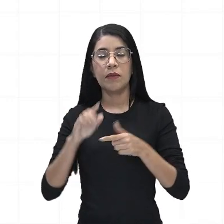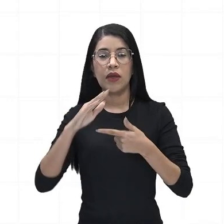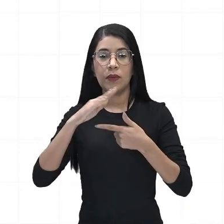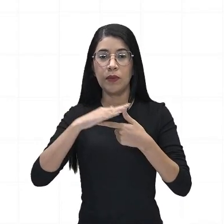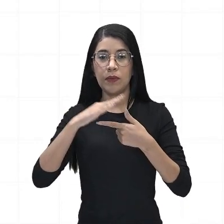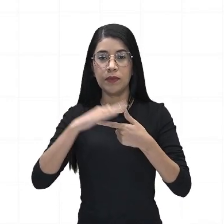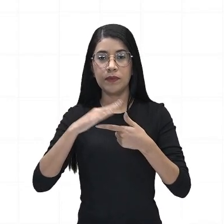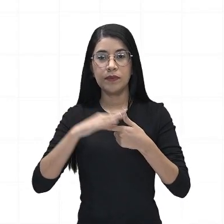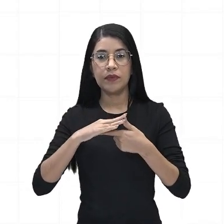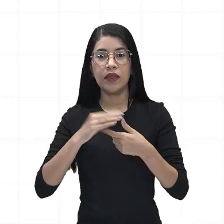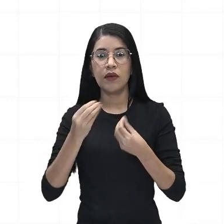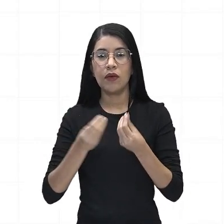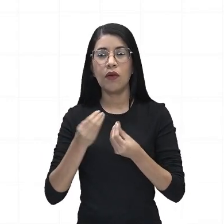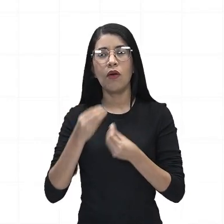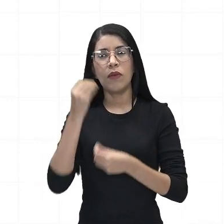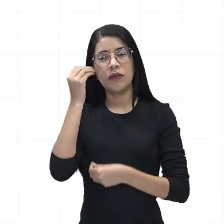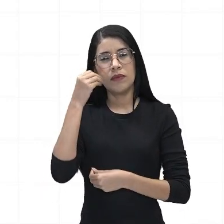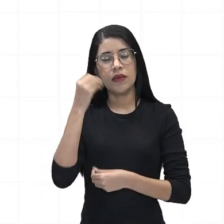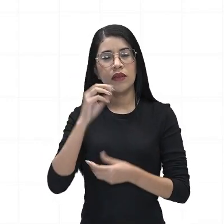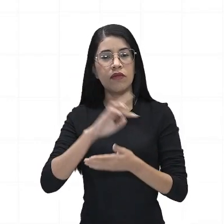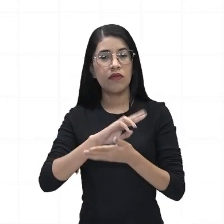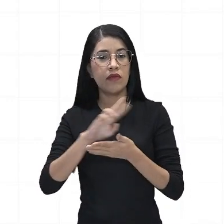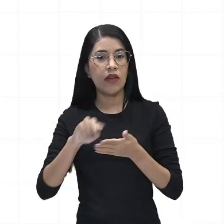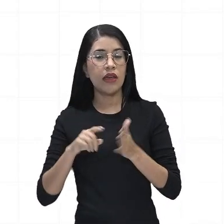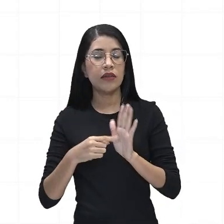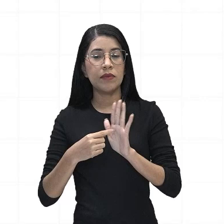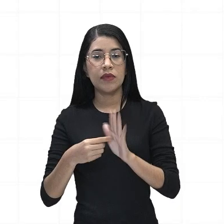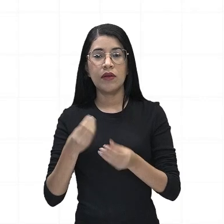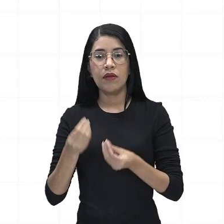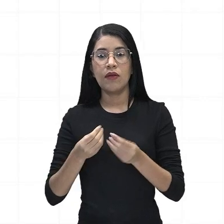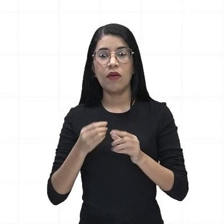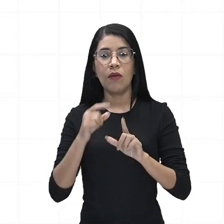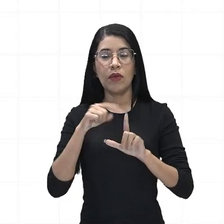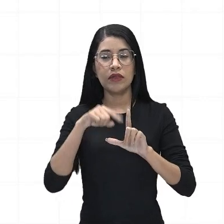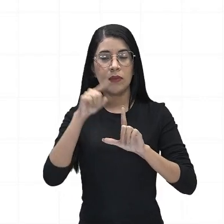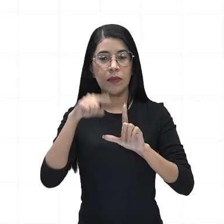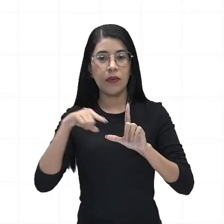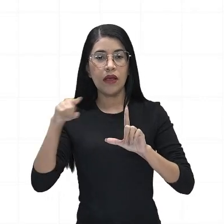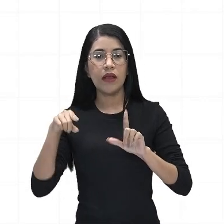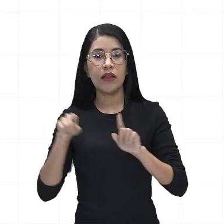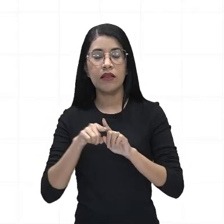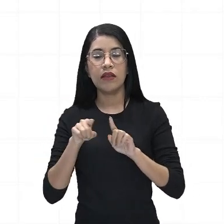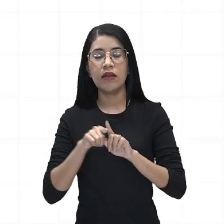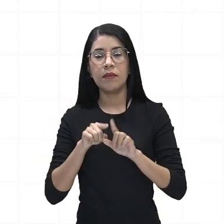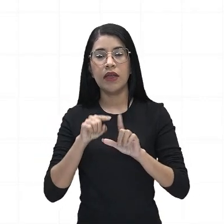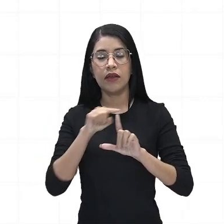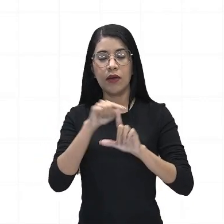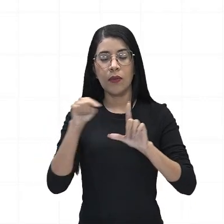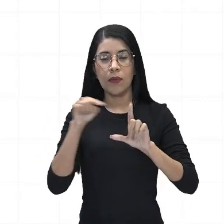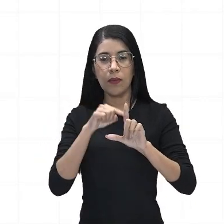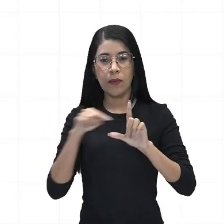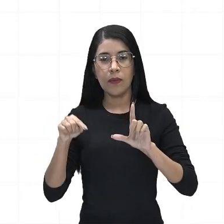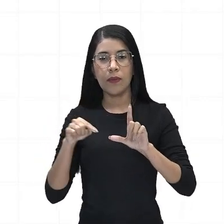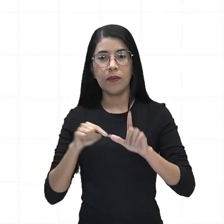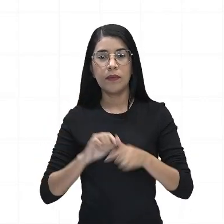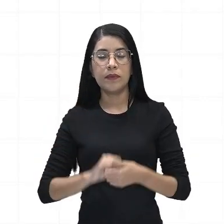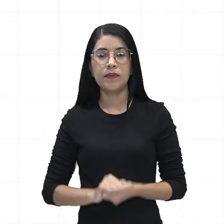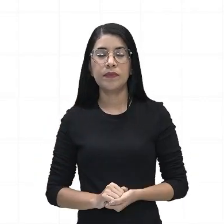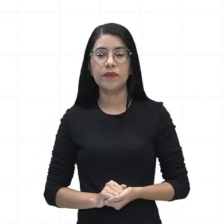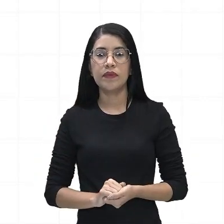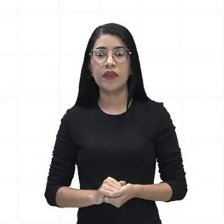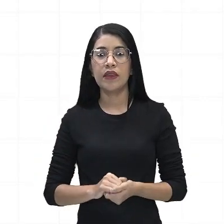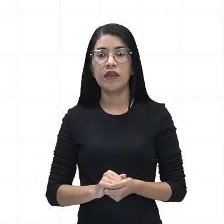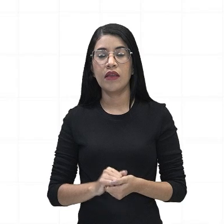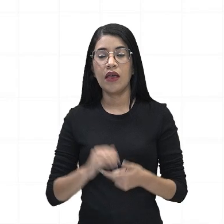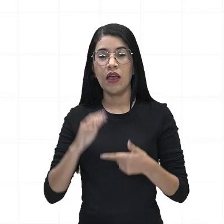de Pitágoras, verificações experimentais e demonstração, retas paralelas cortadas por transversais,